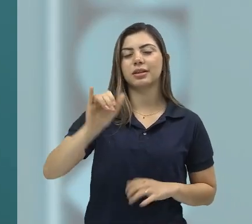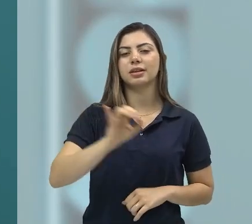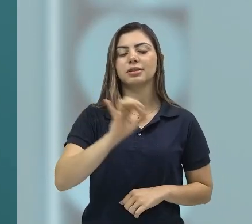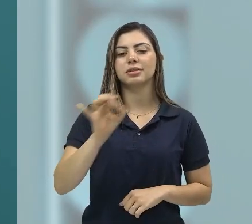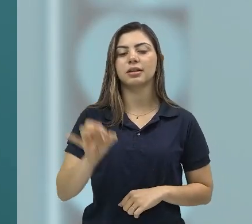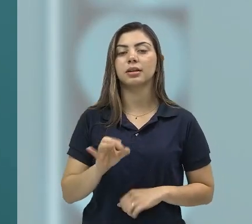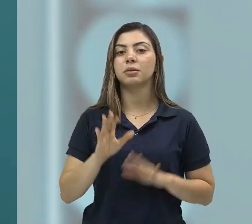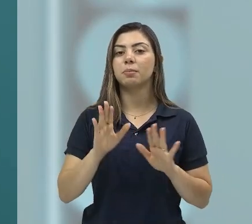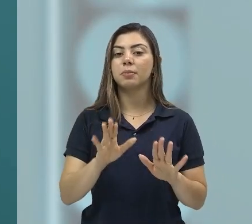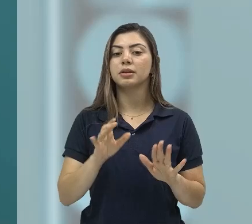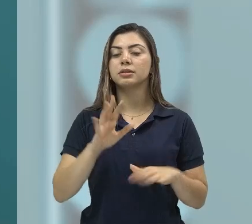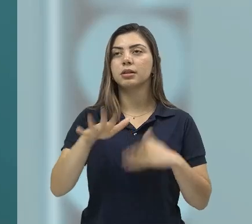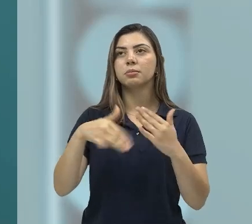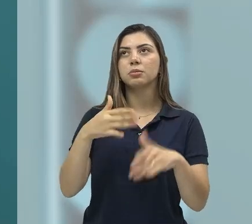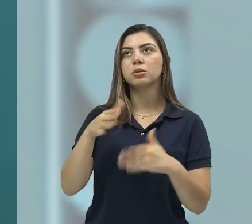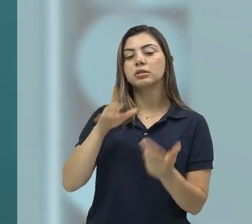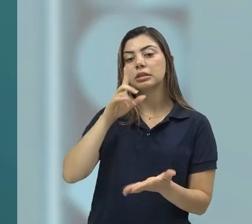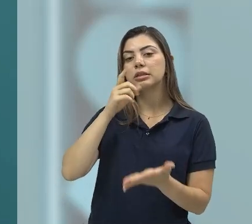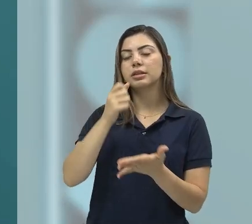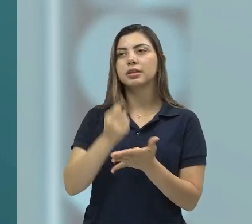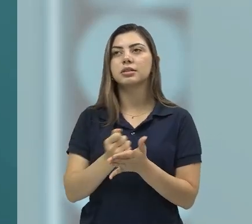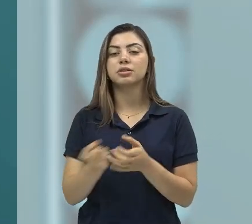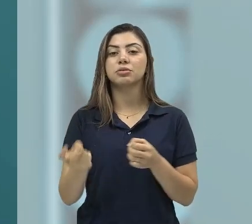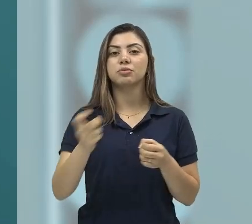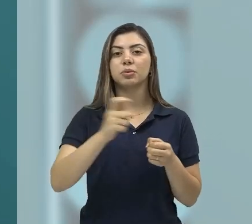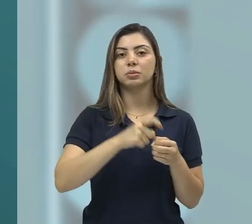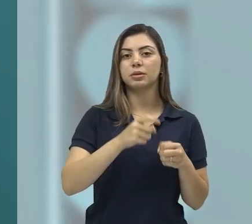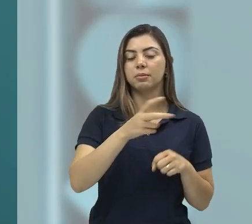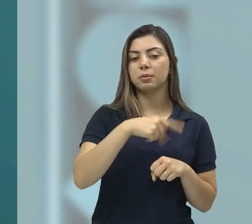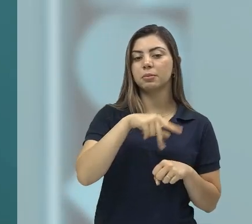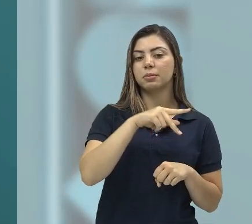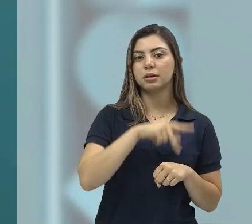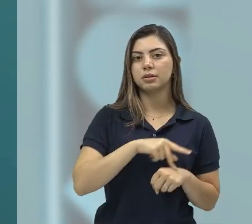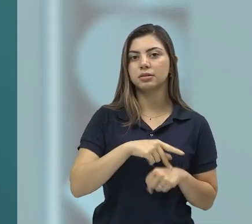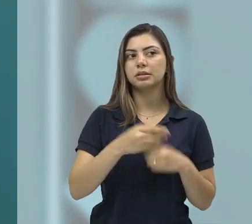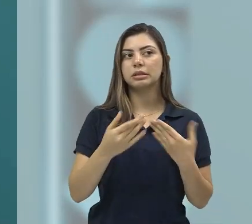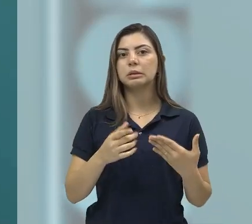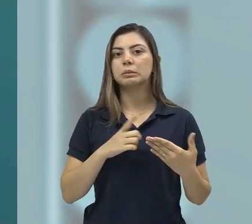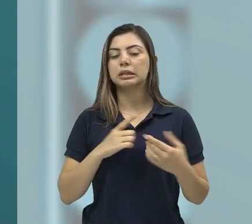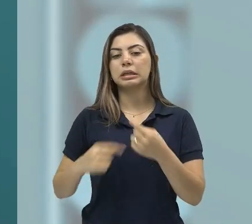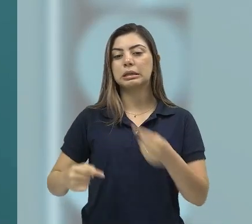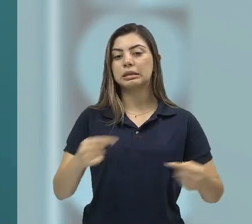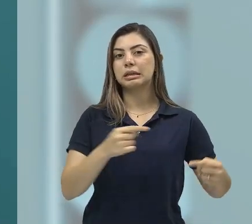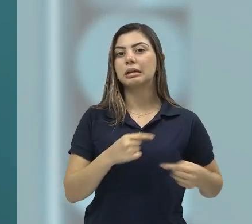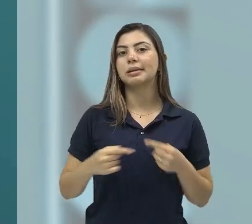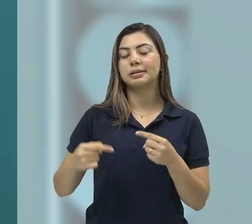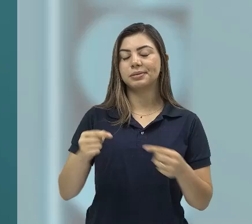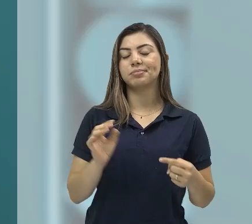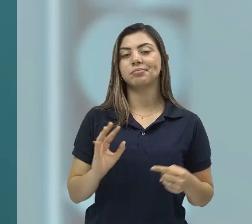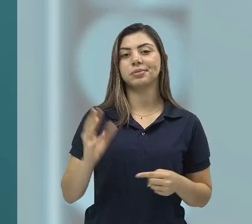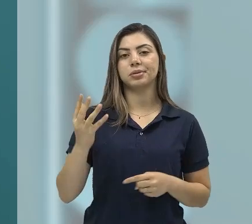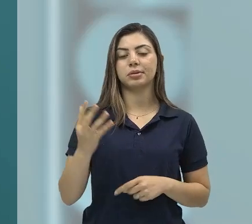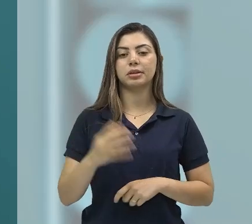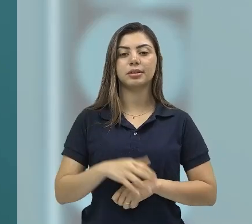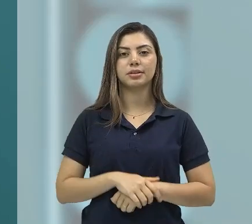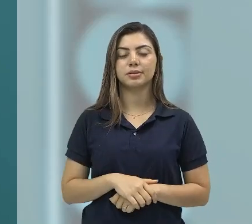eles, mas aí ele decide voltar do exterior e quando ele volta, esse conflito de fato acontece. E aí